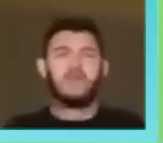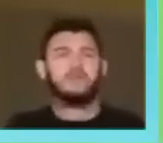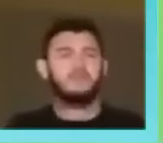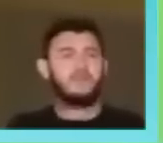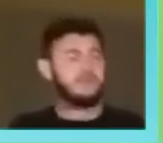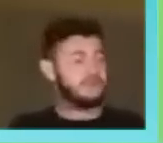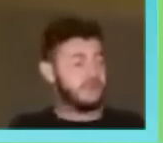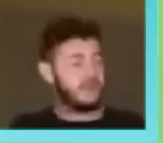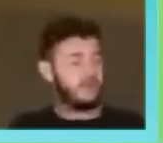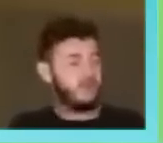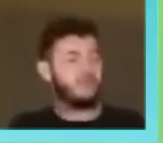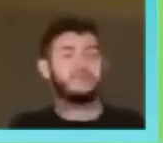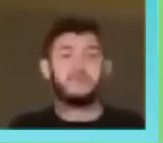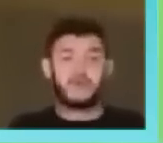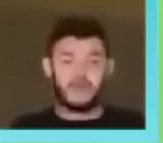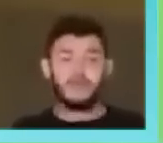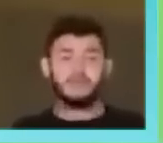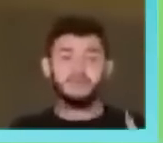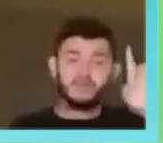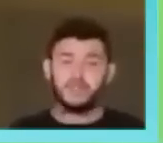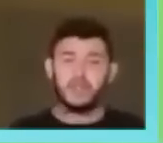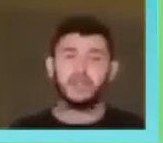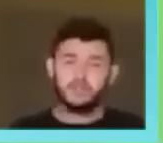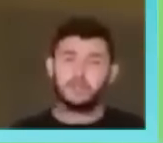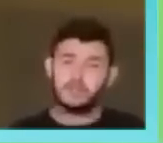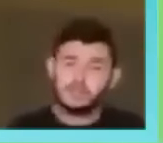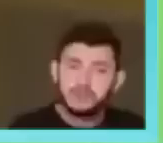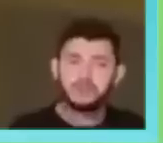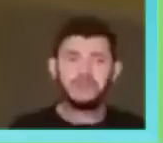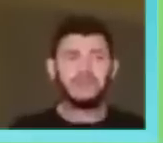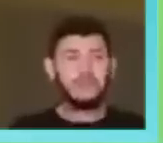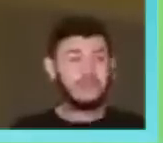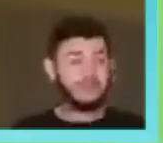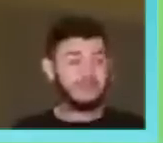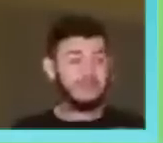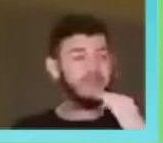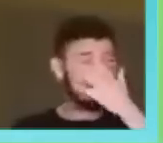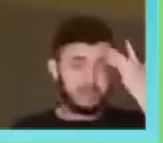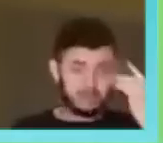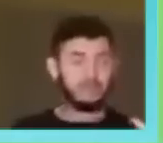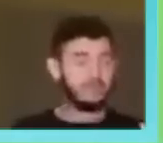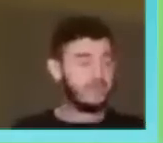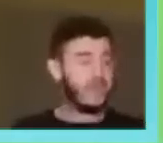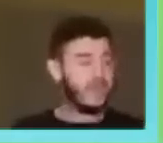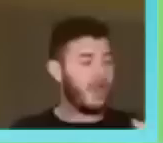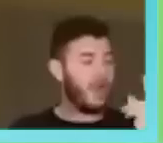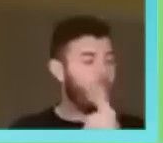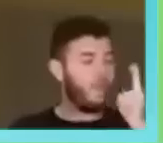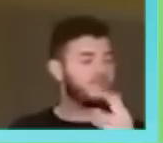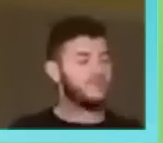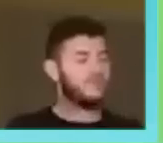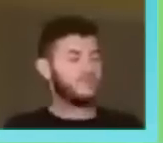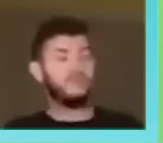recurso, que merece, que tem direito. Se 60 milhões de pessoas receberam auxílio emergencial, 3 mil, 4 mil, 5, 6 mil